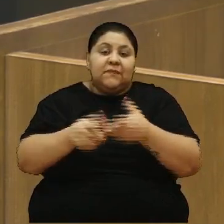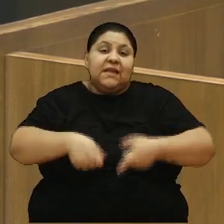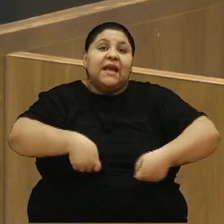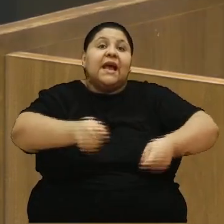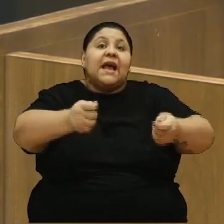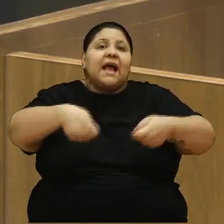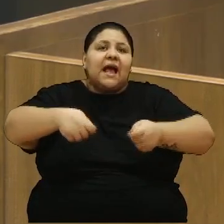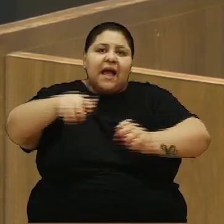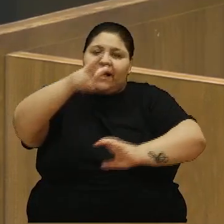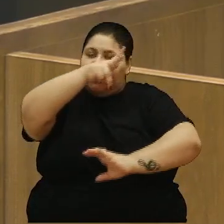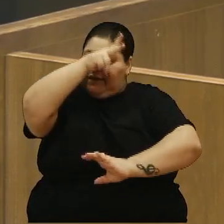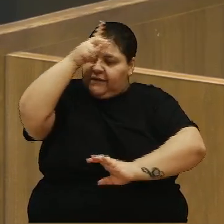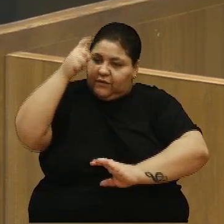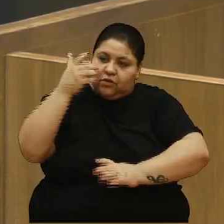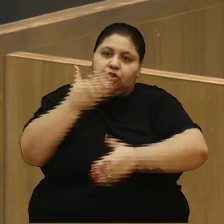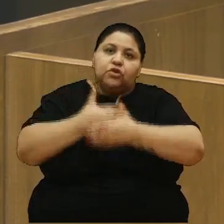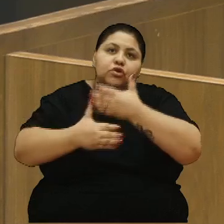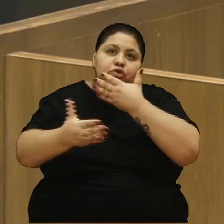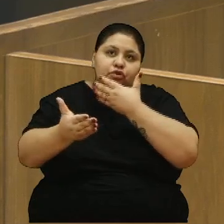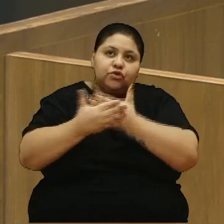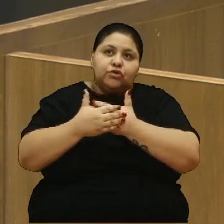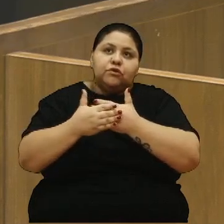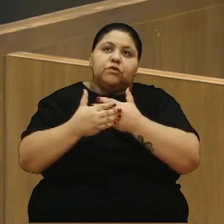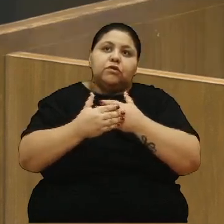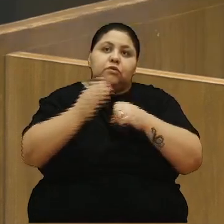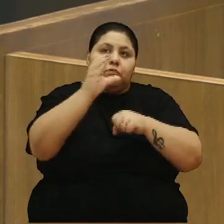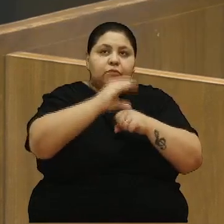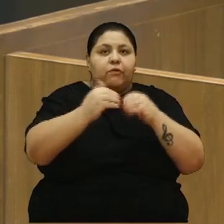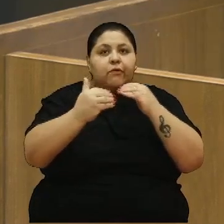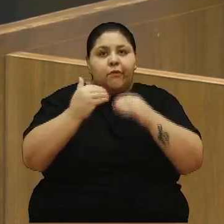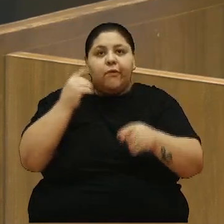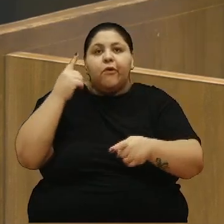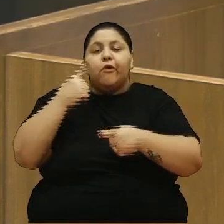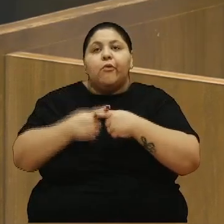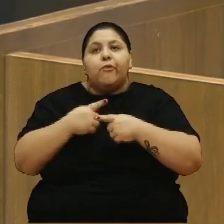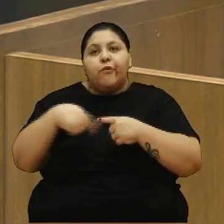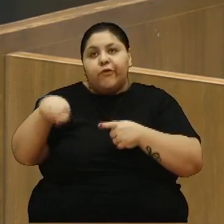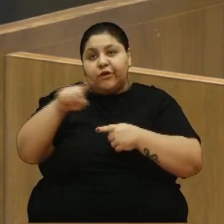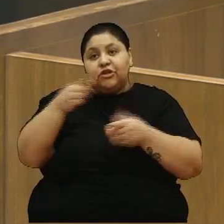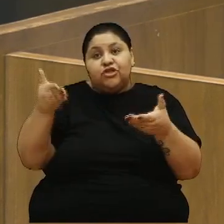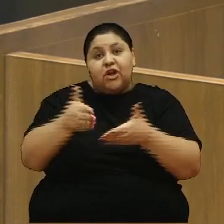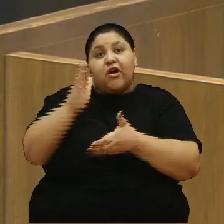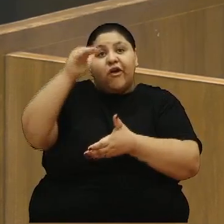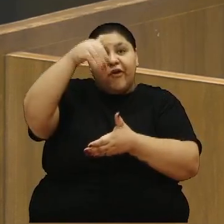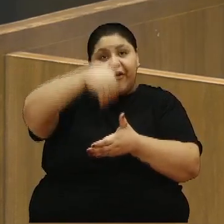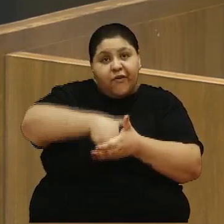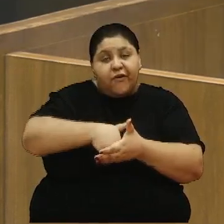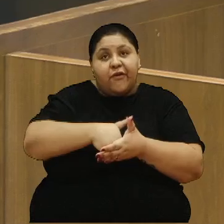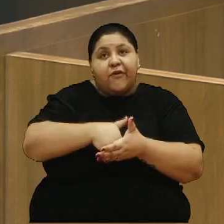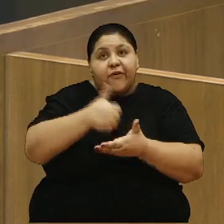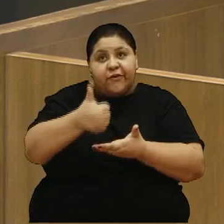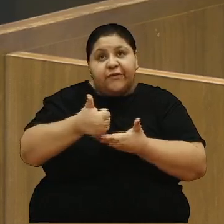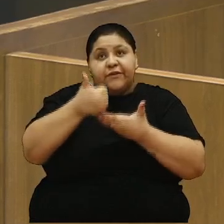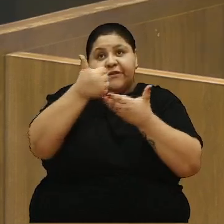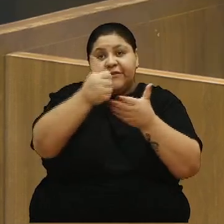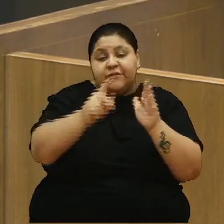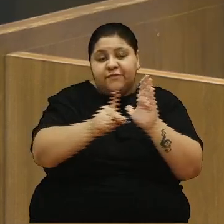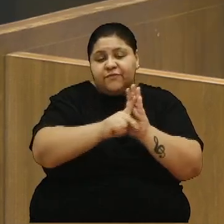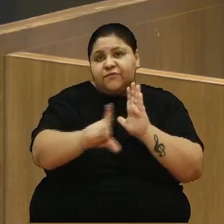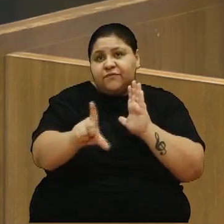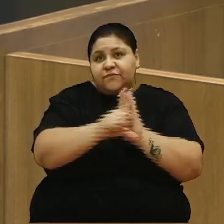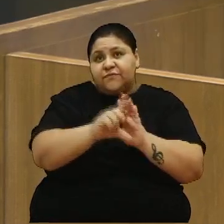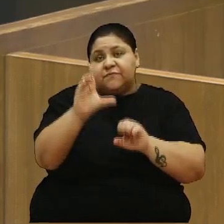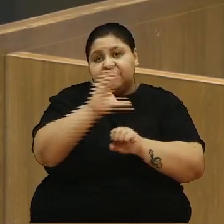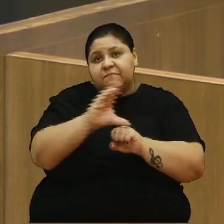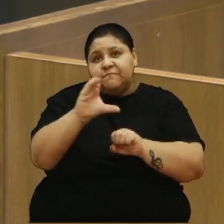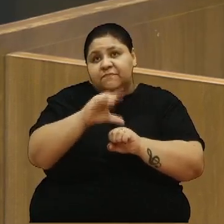gastos ao município, toda aquela questão da inconstitucionalidade, porque em que pese que a gente já votou aqui a favor de parecer e de projeto de lei